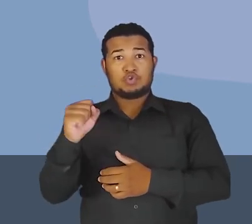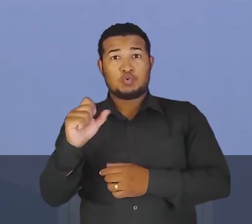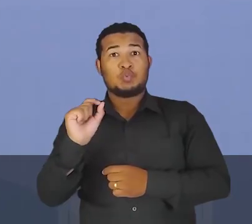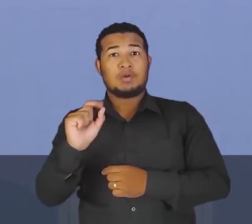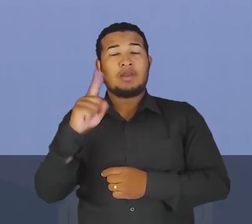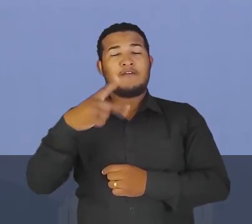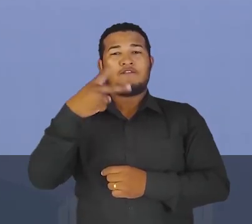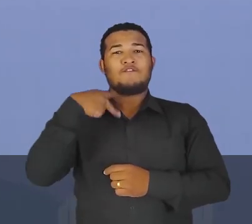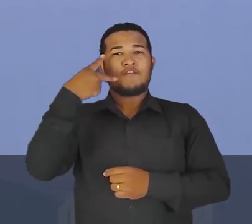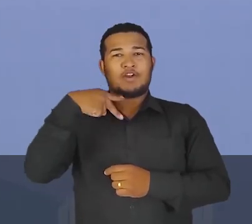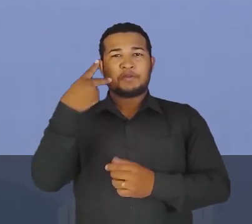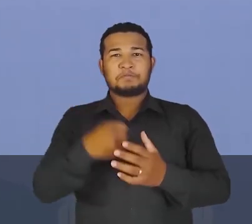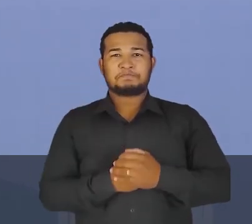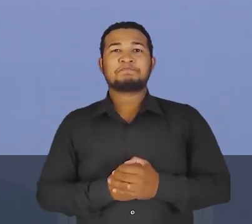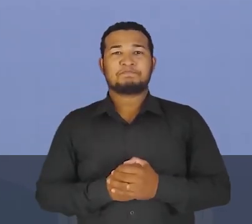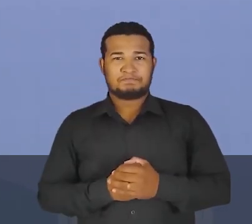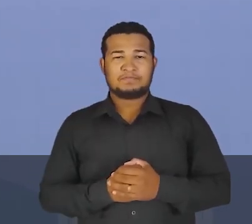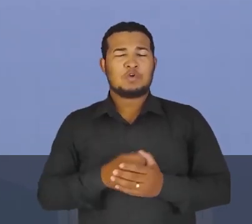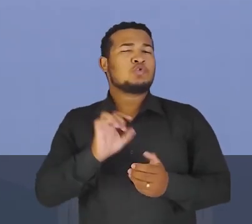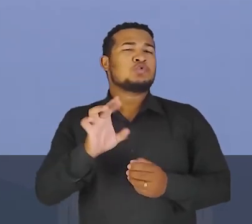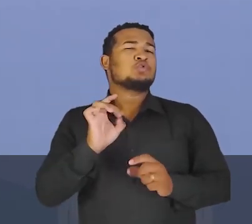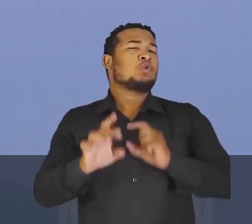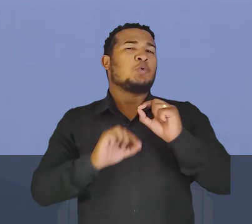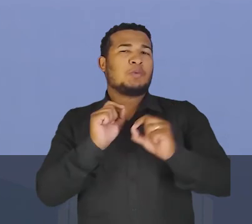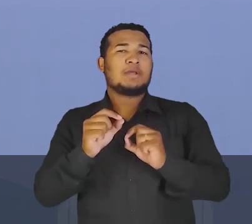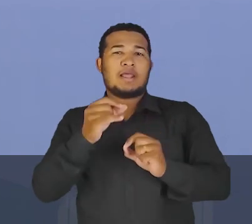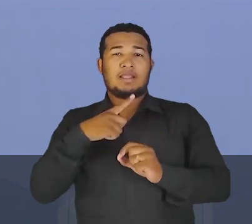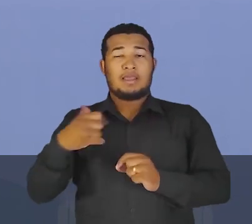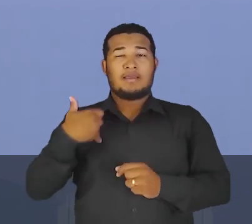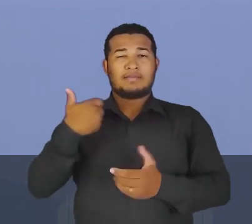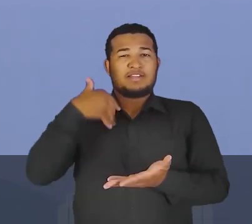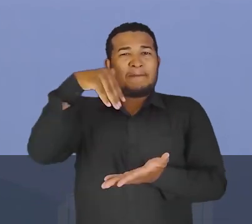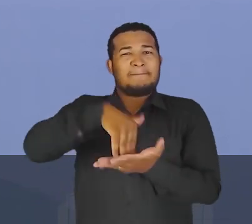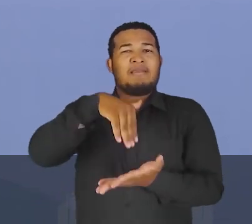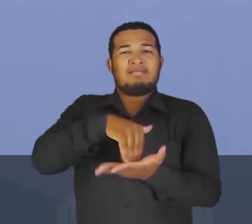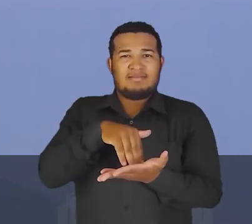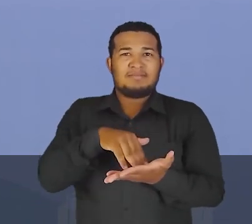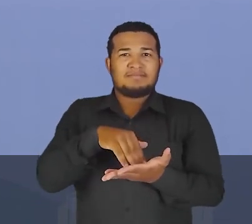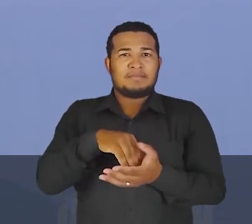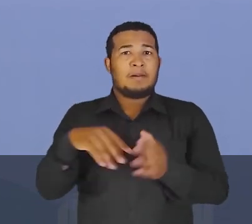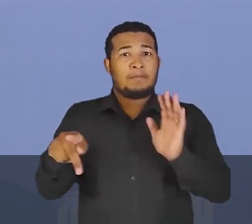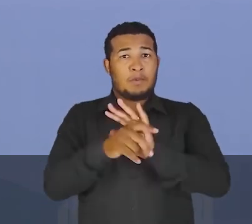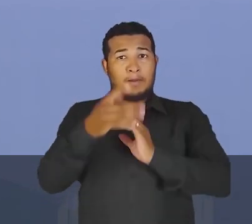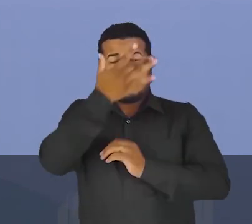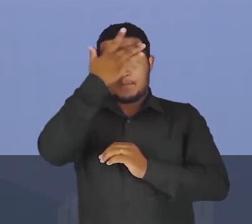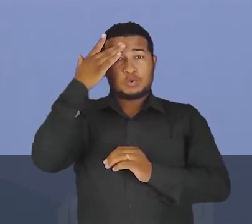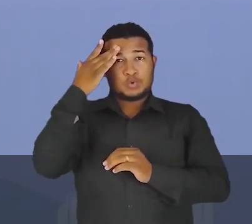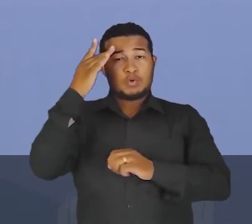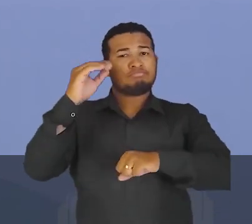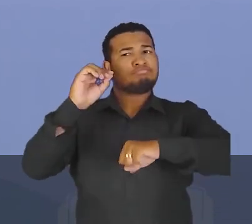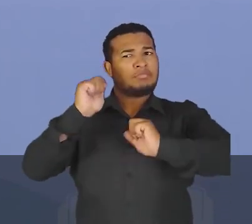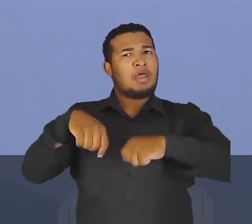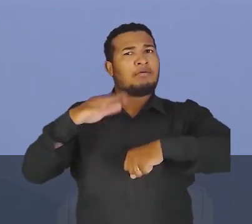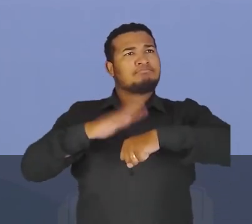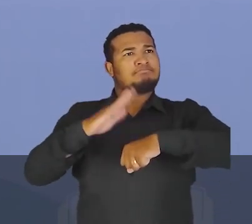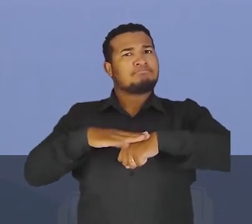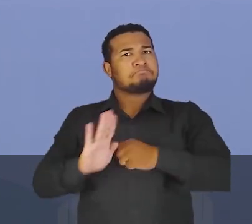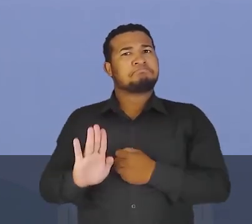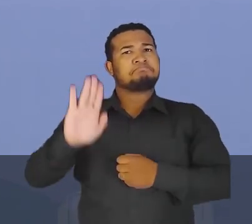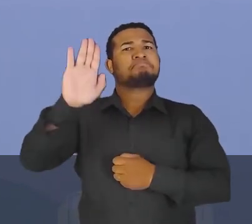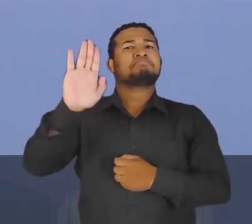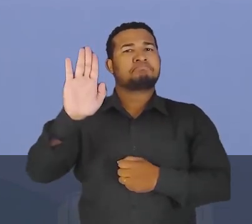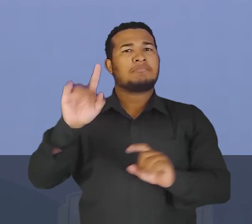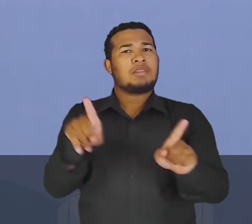vereador. Ok, então aqui a gente tem só colocando aqui as idades mínimas para a pessoa poder se candidatar